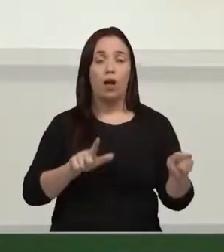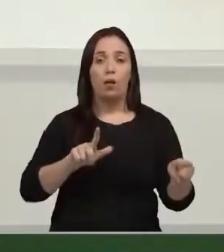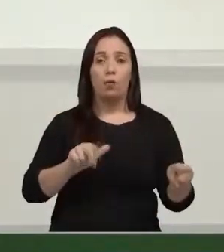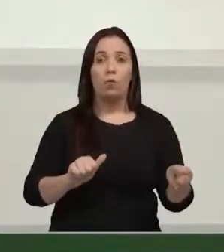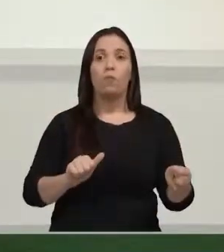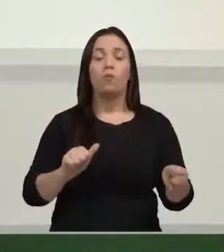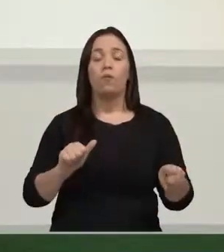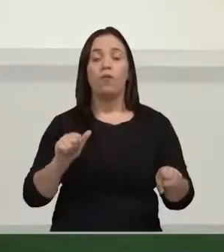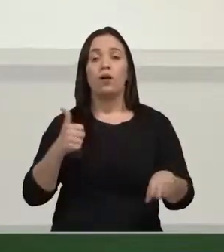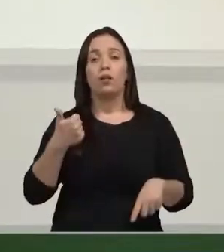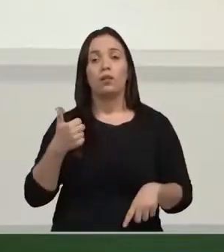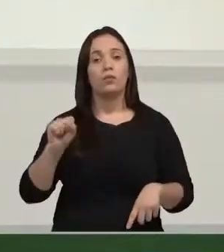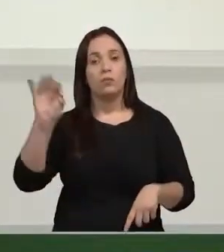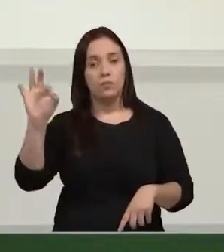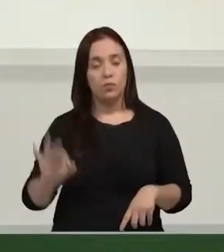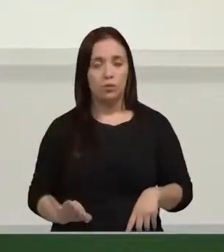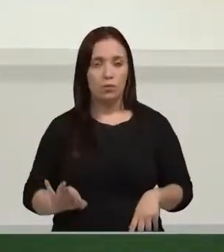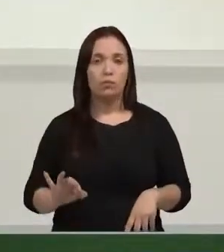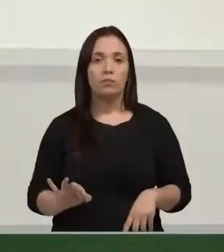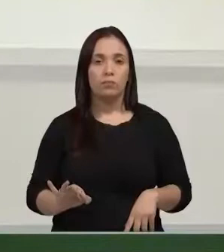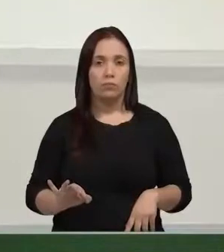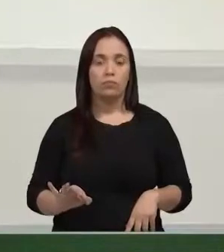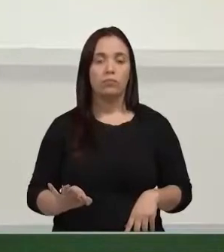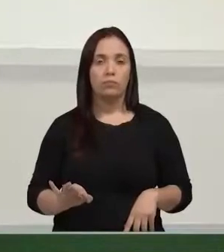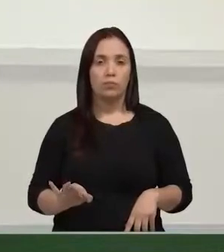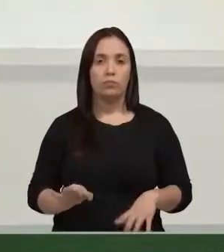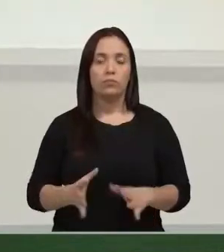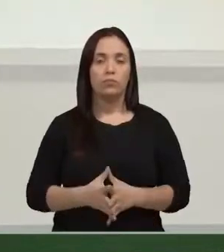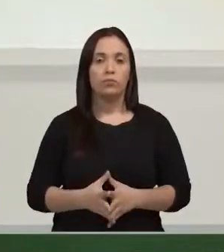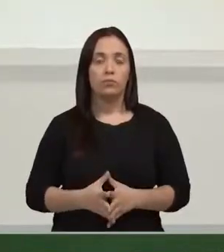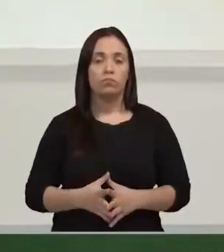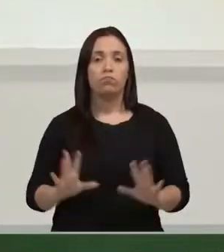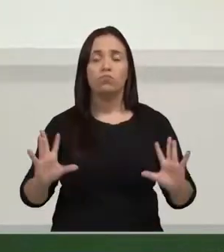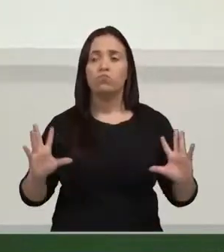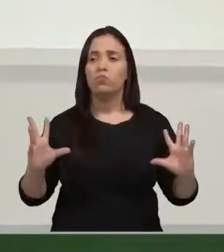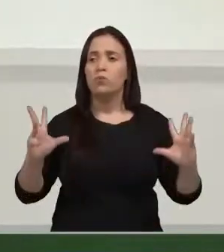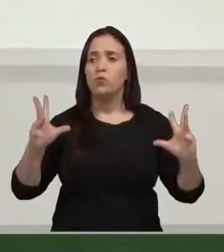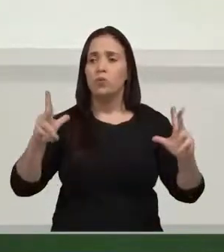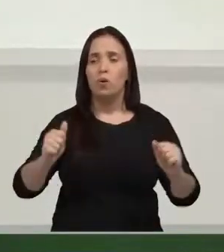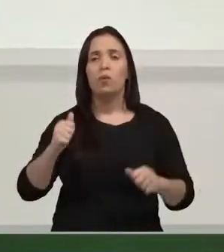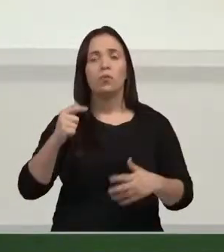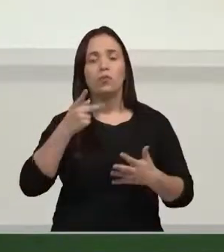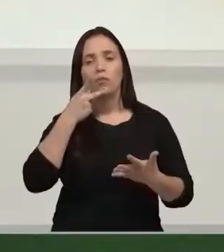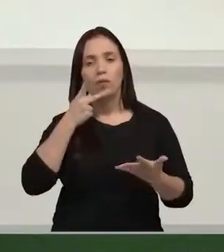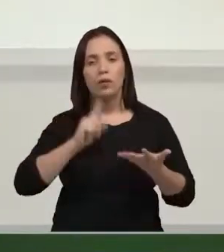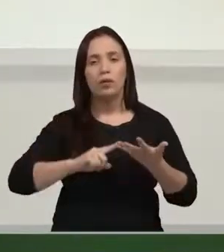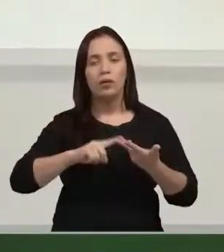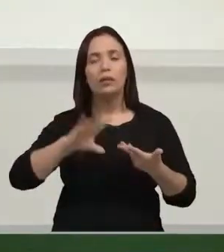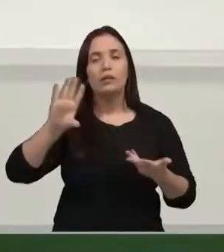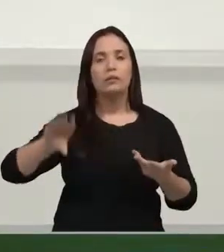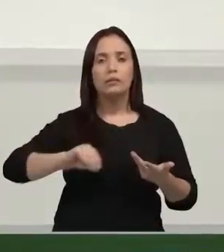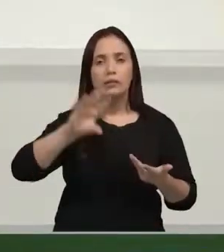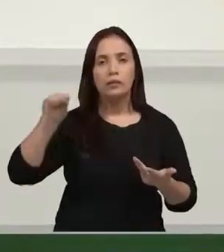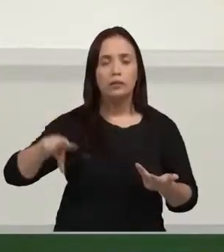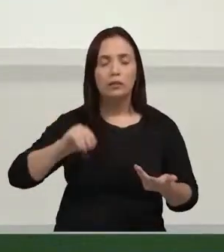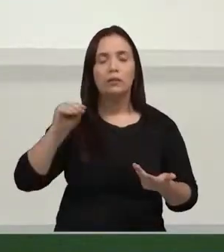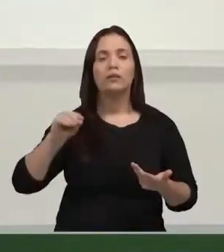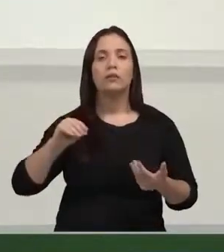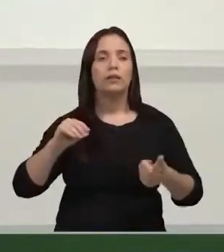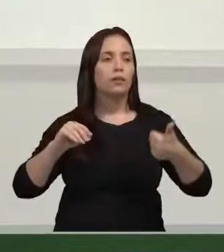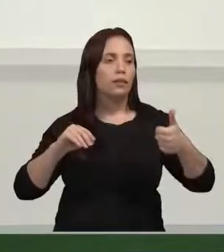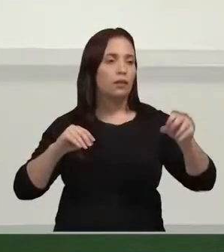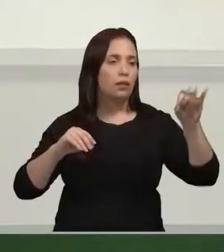2 na espontânea, no máximo 3 na espontânea. O próprio Alckmin vai ter 1% na espontânea. Só que tem